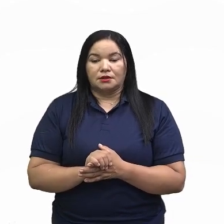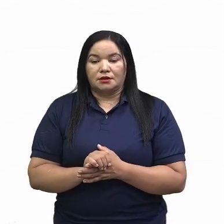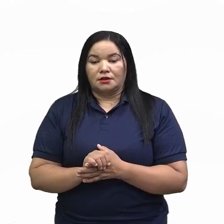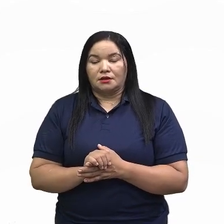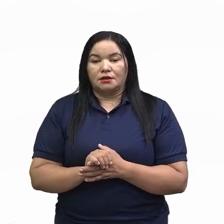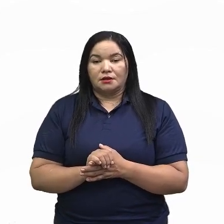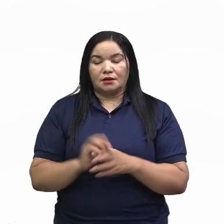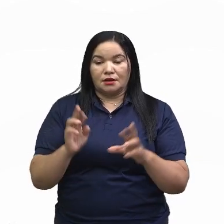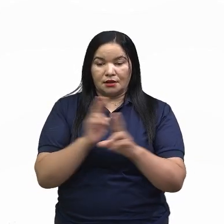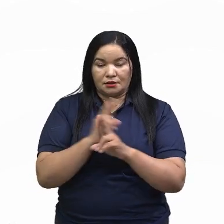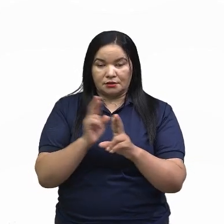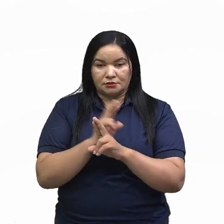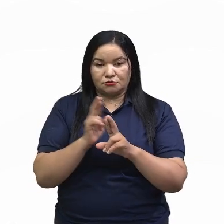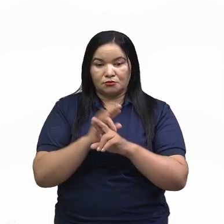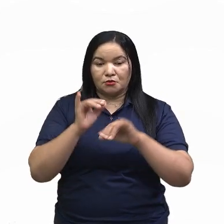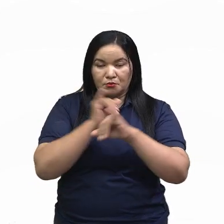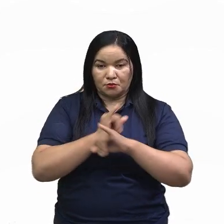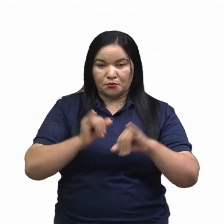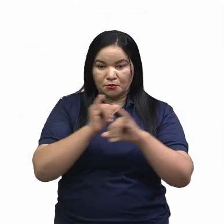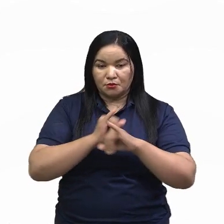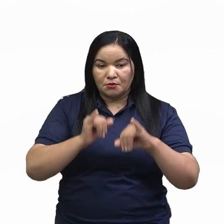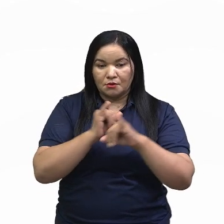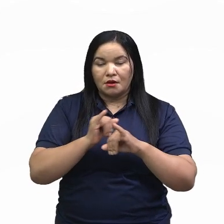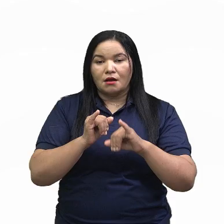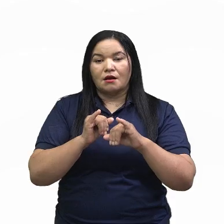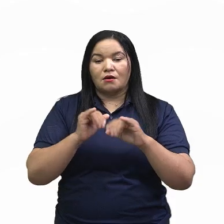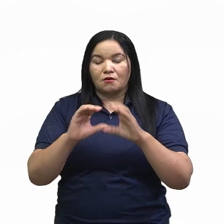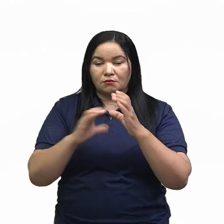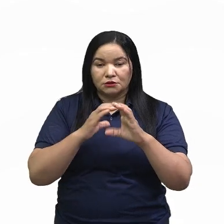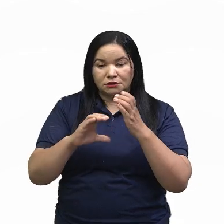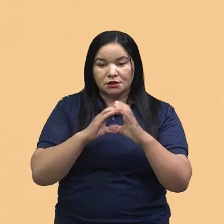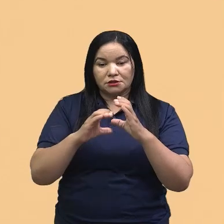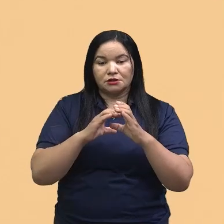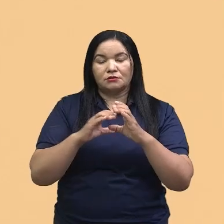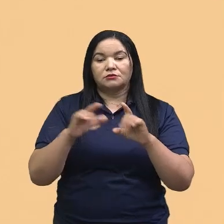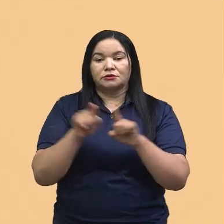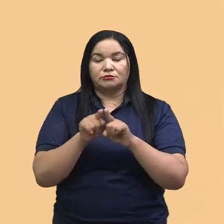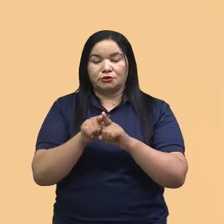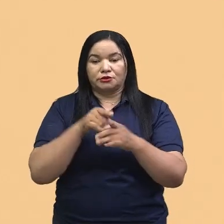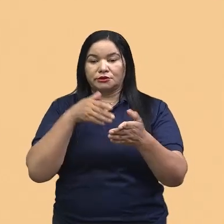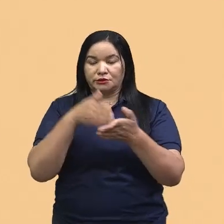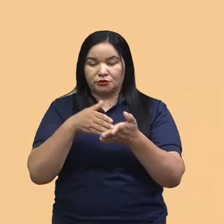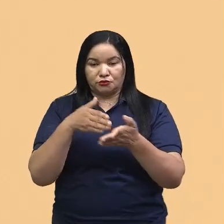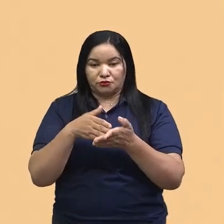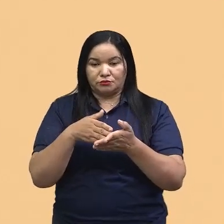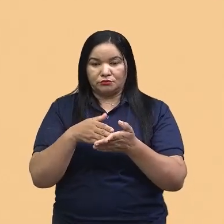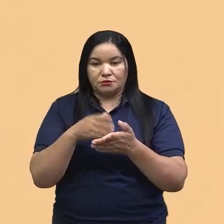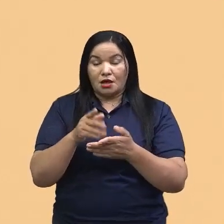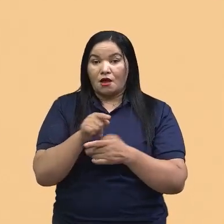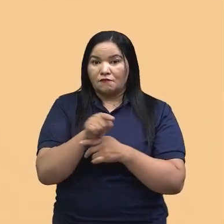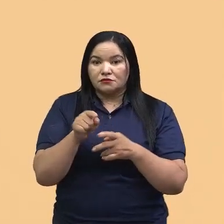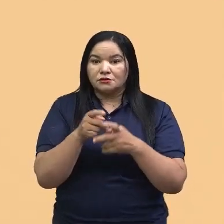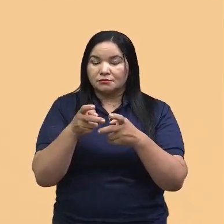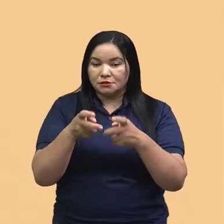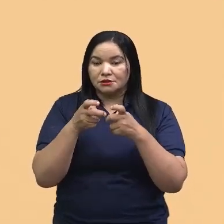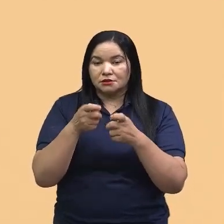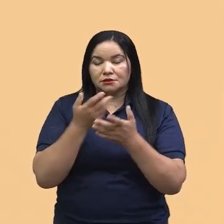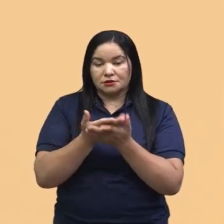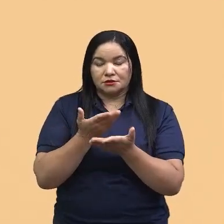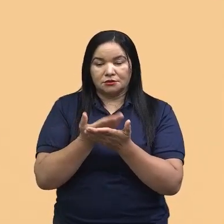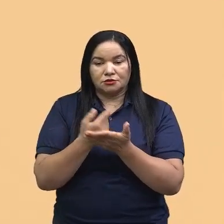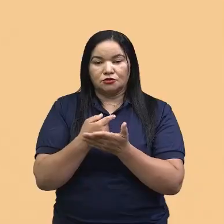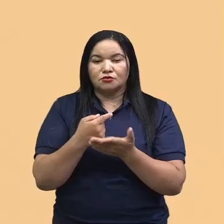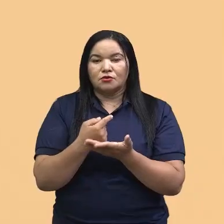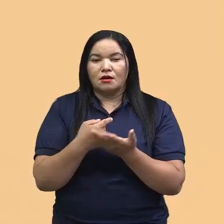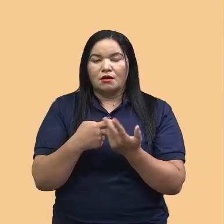meios de comunicação. Então, você percebe que quando você estuda a respeito da história do